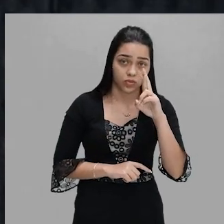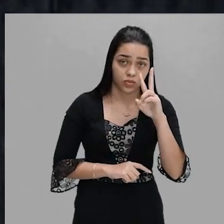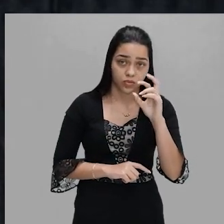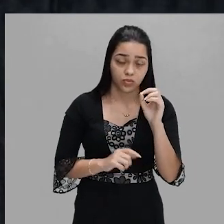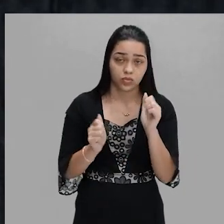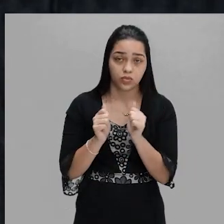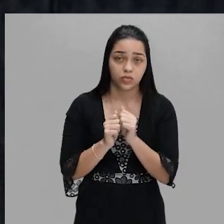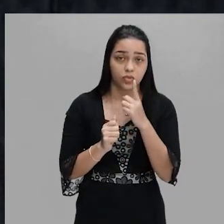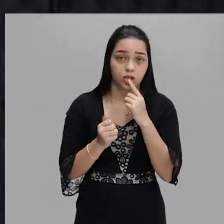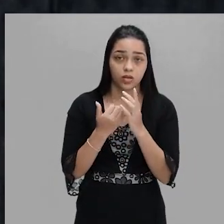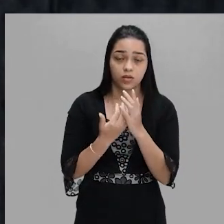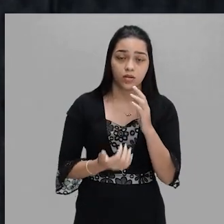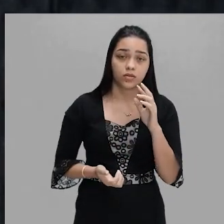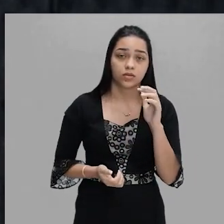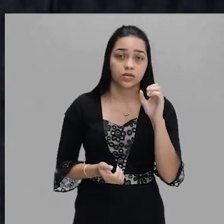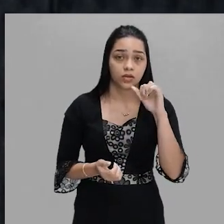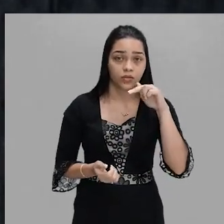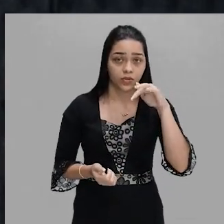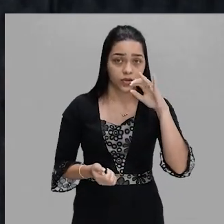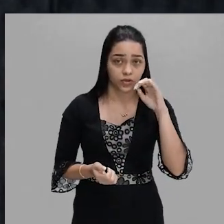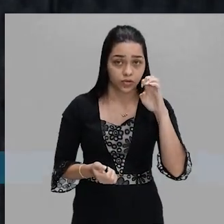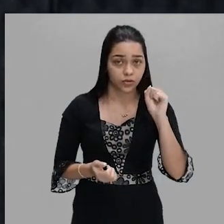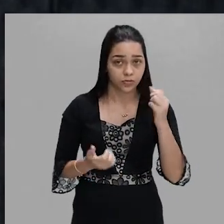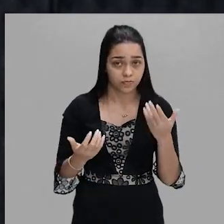vasos sanguíneos formando o nervo.